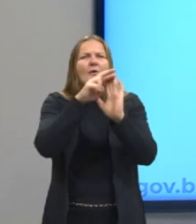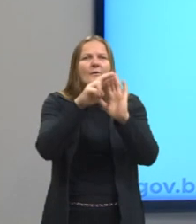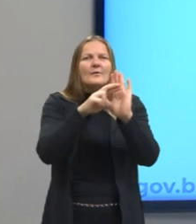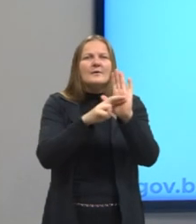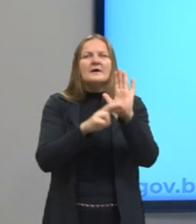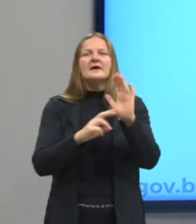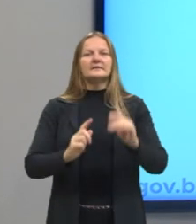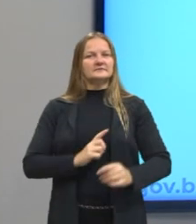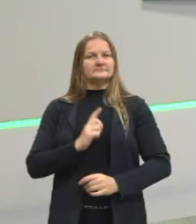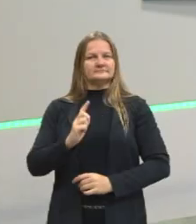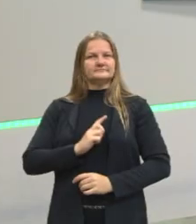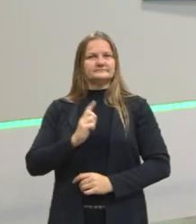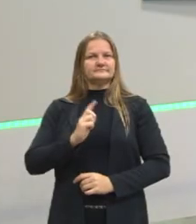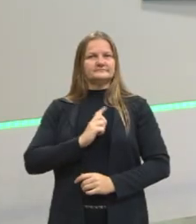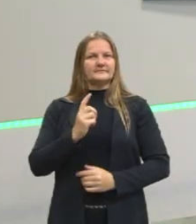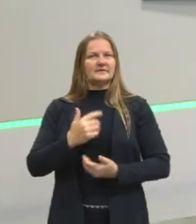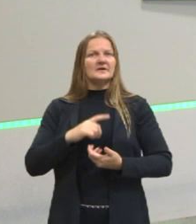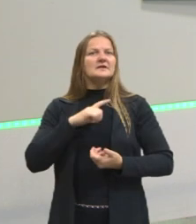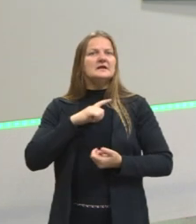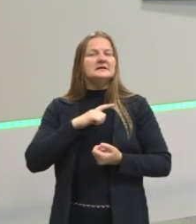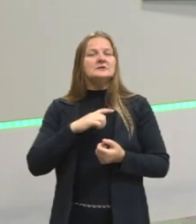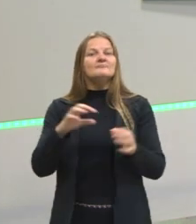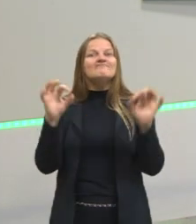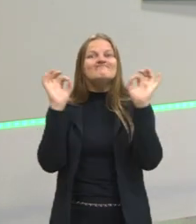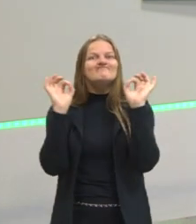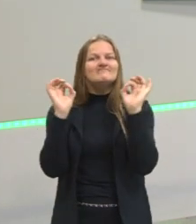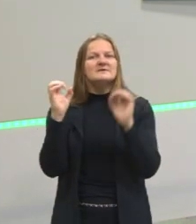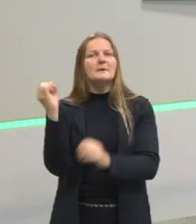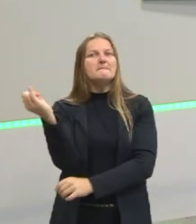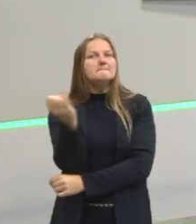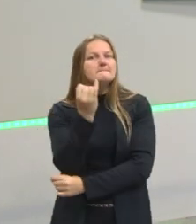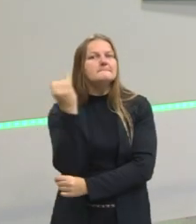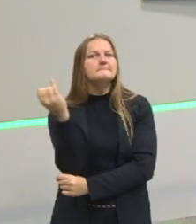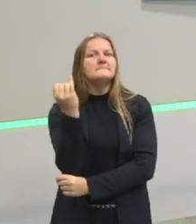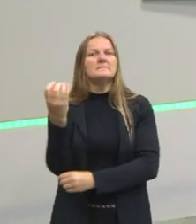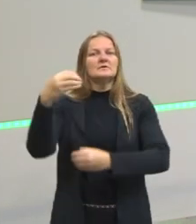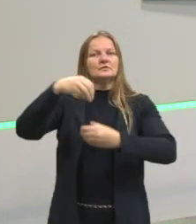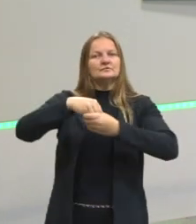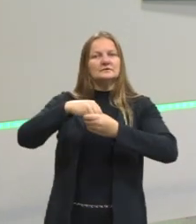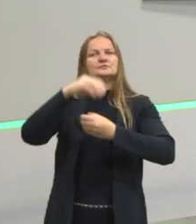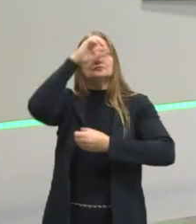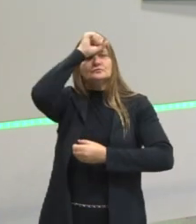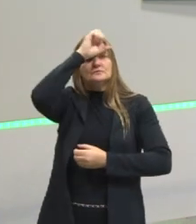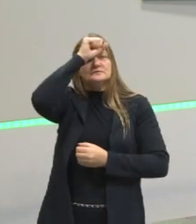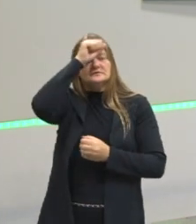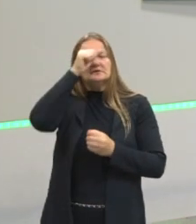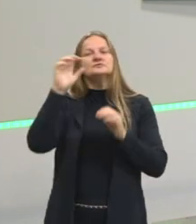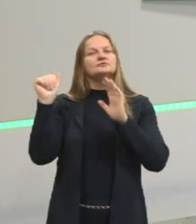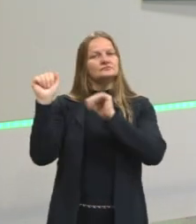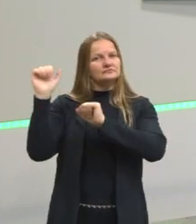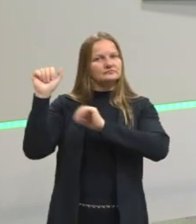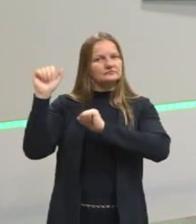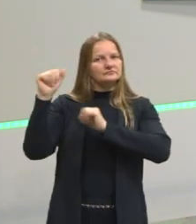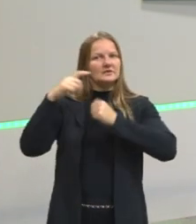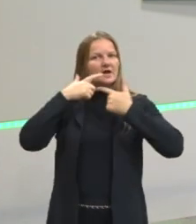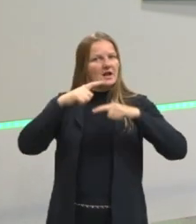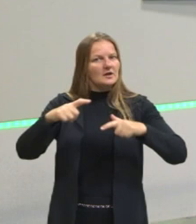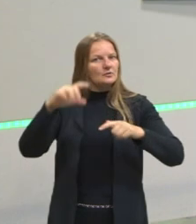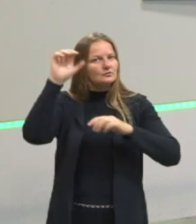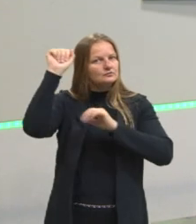regras gramaticais que são essenciais dentro da aprendizagem da língua espanhola